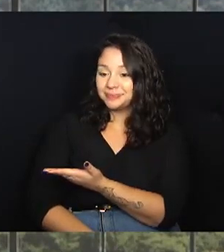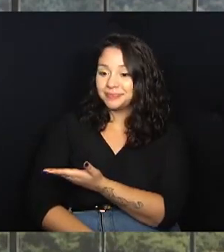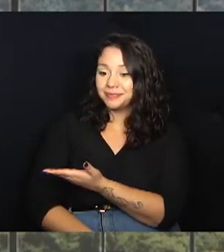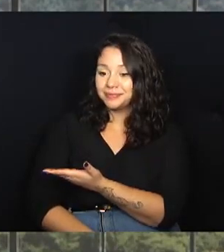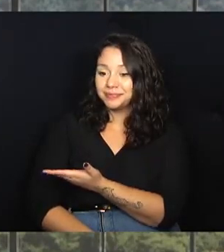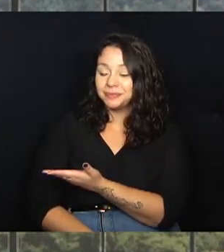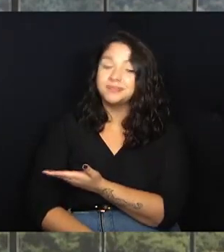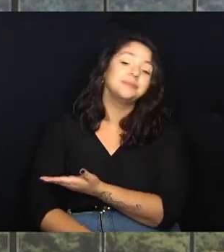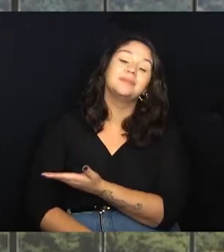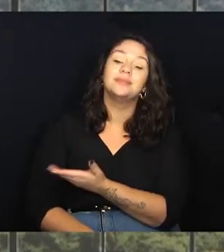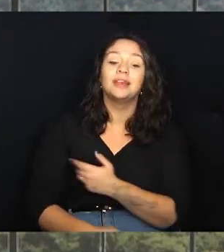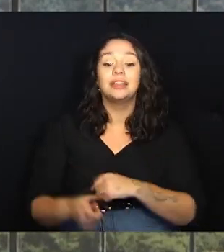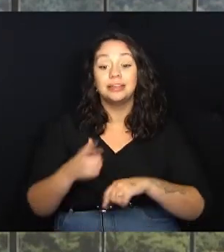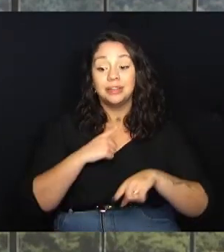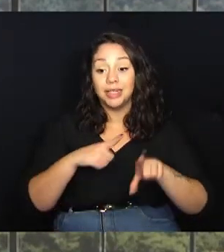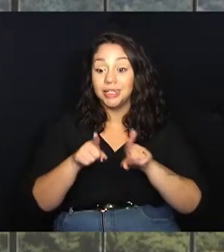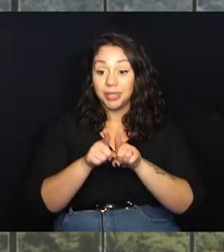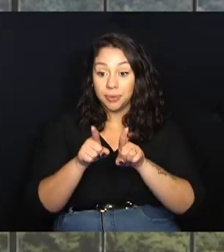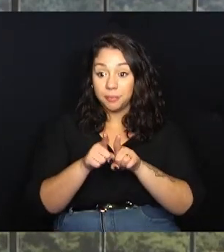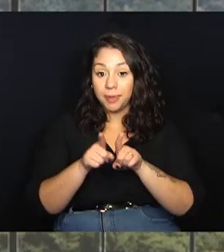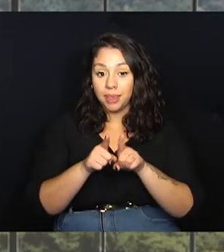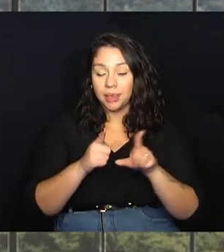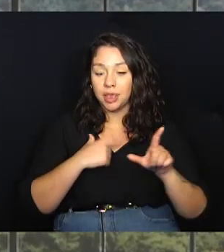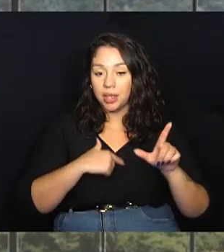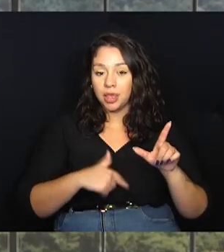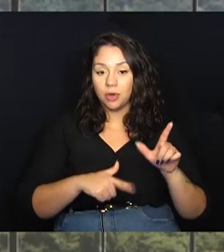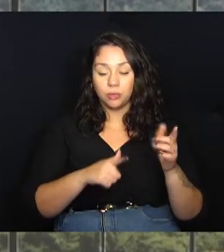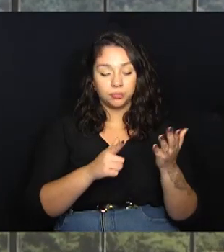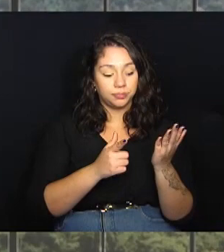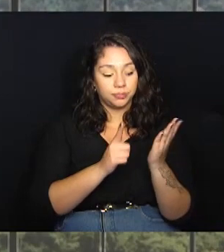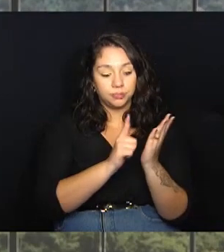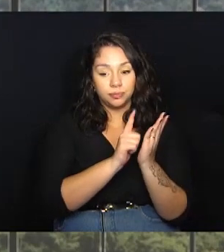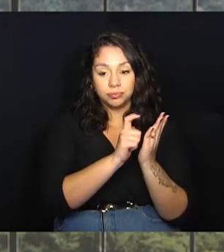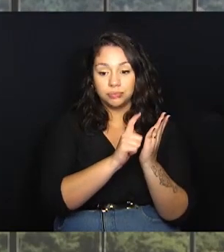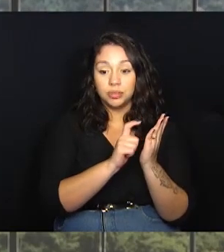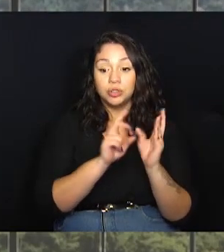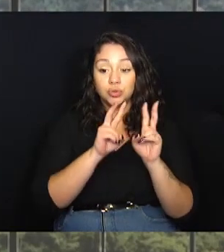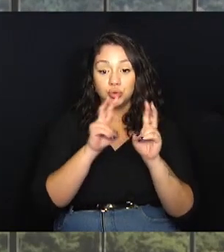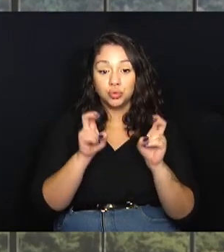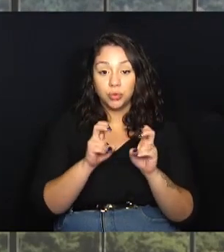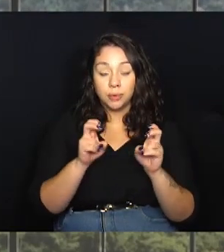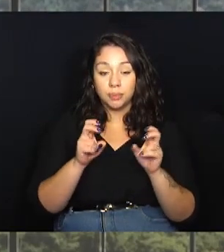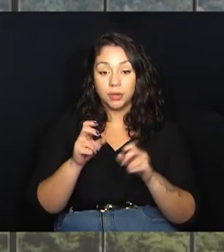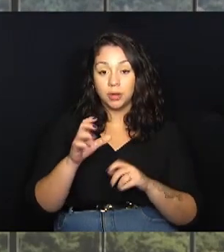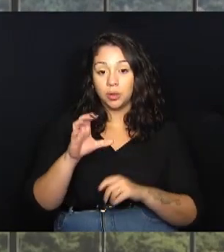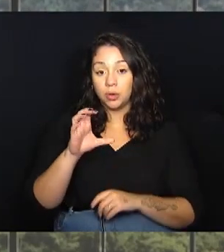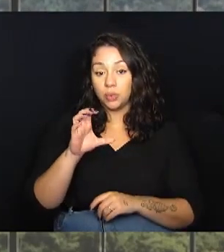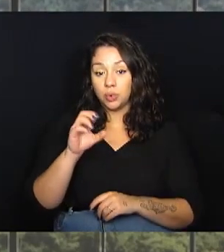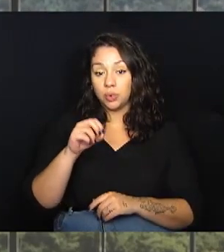guardinha@guardinha.org.br, mas eu tenho aqui naquele print que eu falei agora há pouco, do Conviver, que é